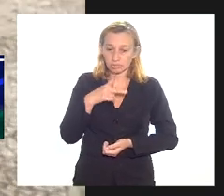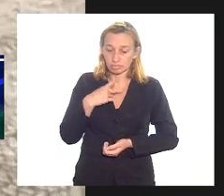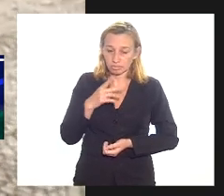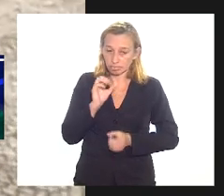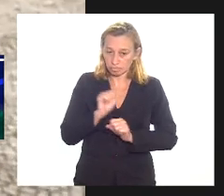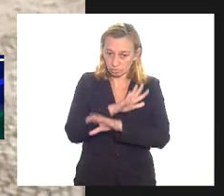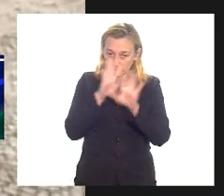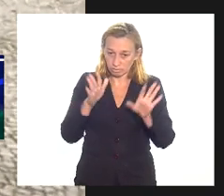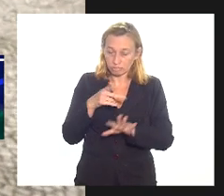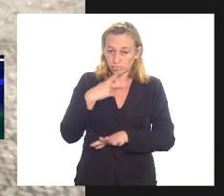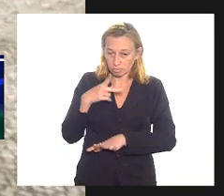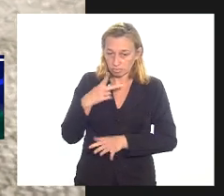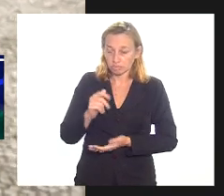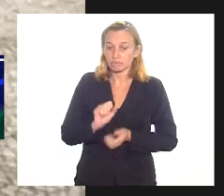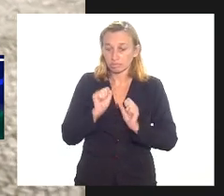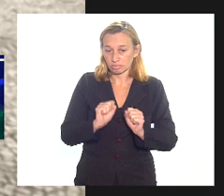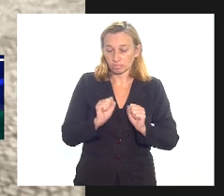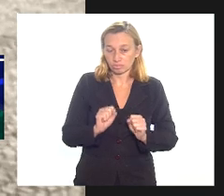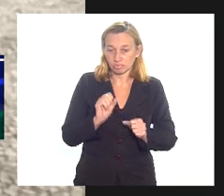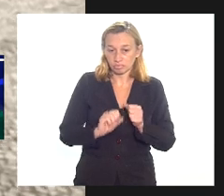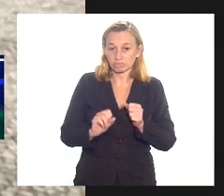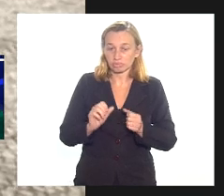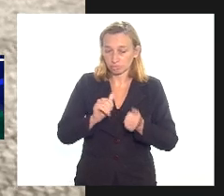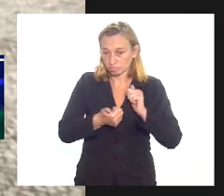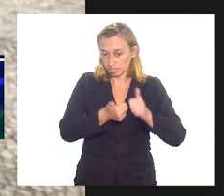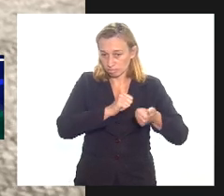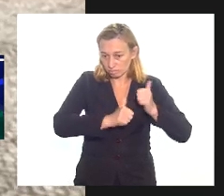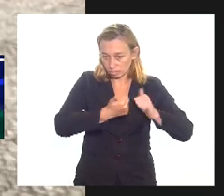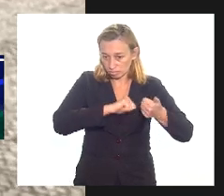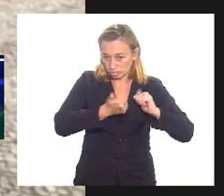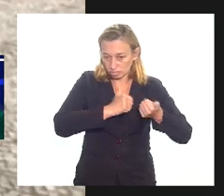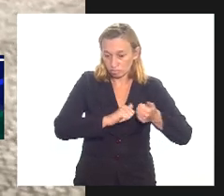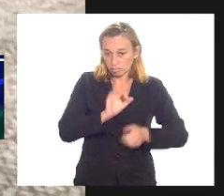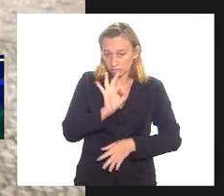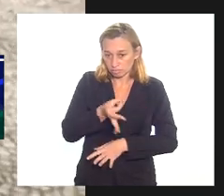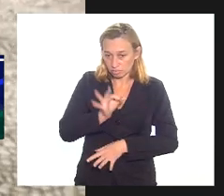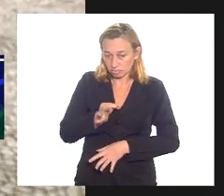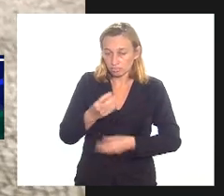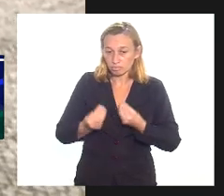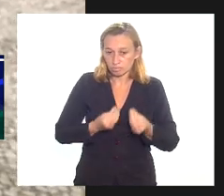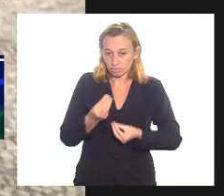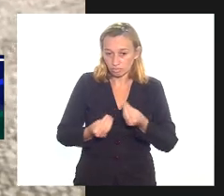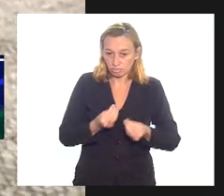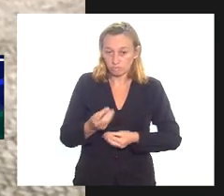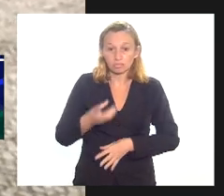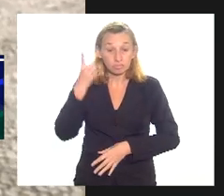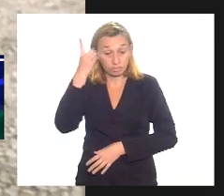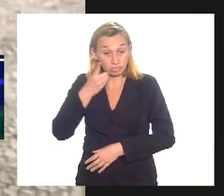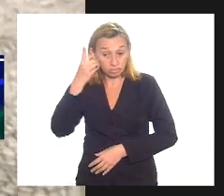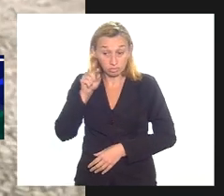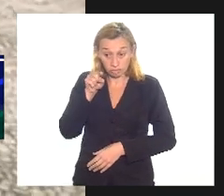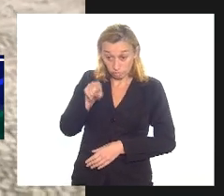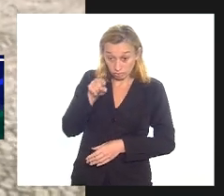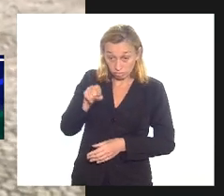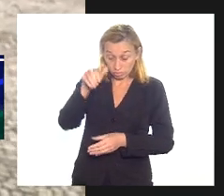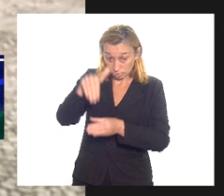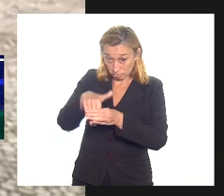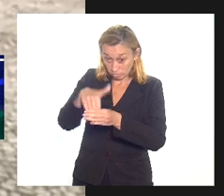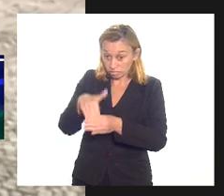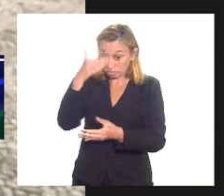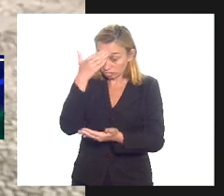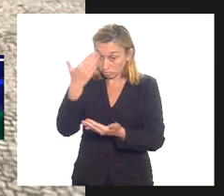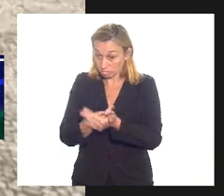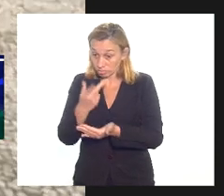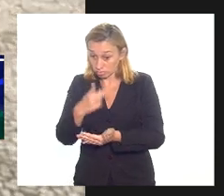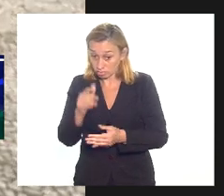e que a gente possa fazer, sim, uma avaliação, uma autocrítica de como está o deputado que você votou, que você confiou o seu